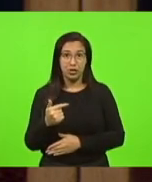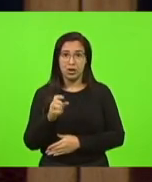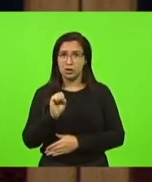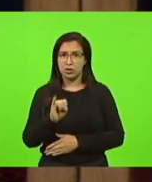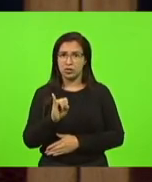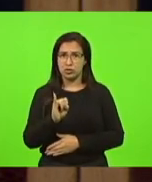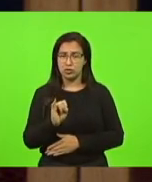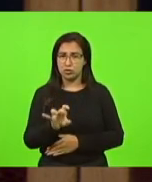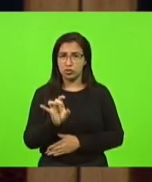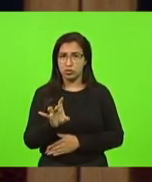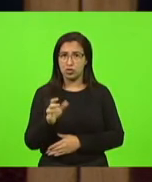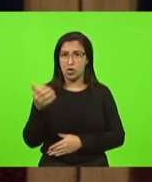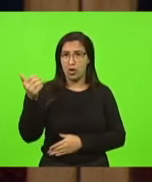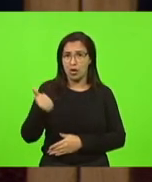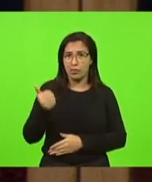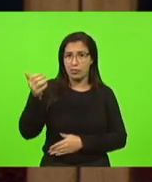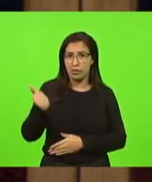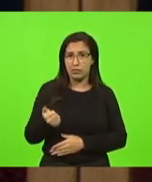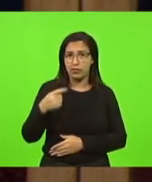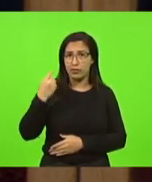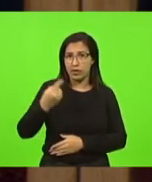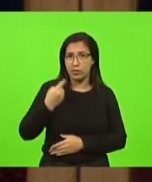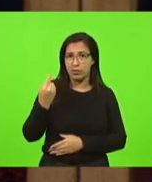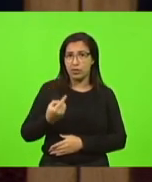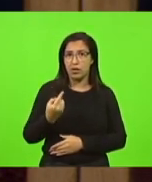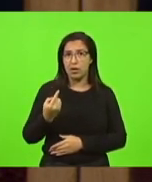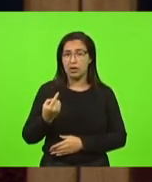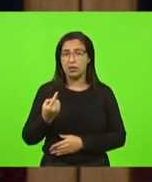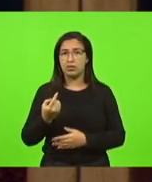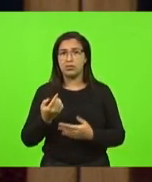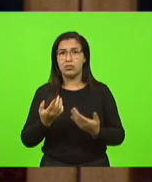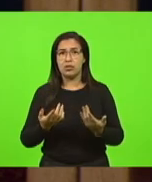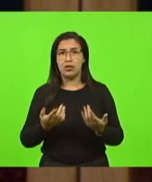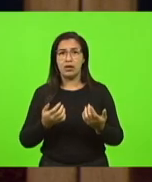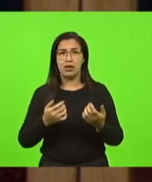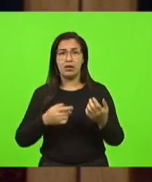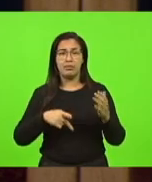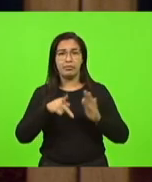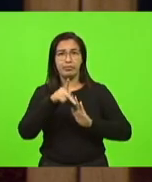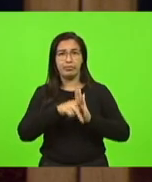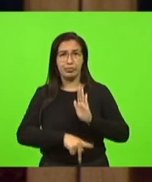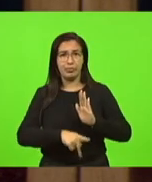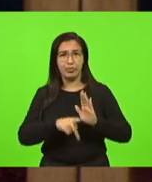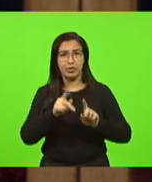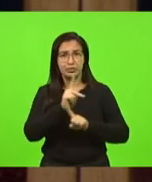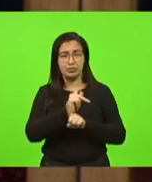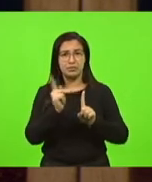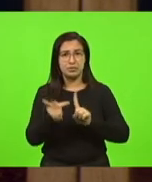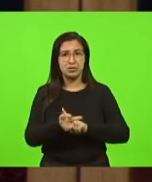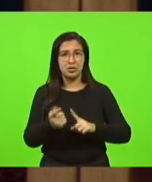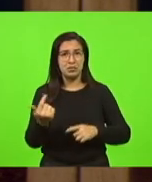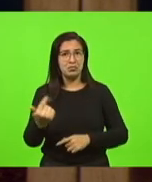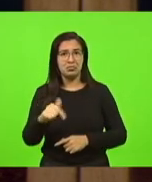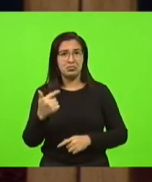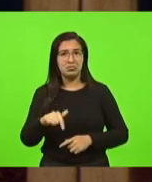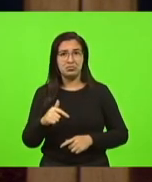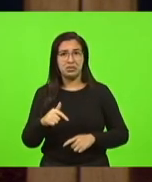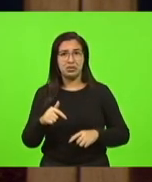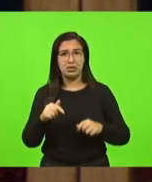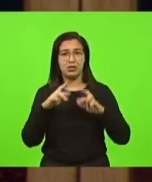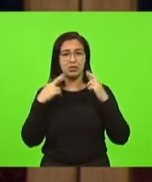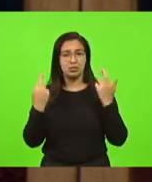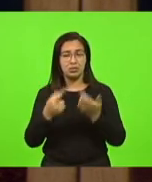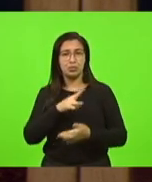para deputado, é projeto previdenciário sem audiência pública, sem o impacto financeiro no